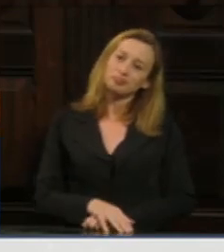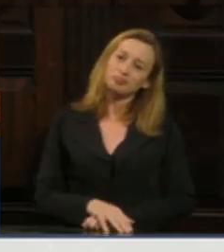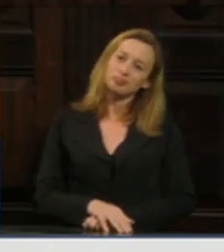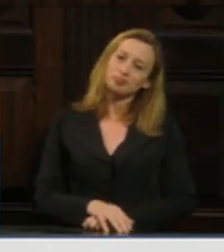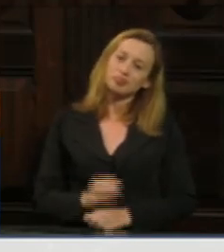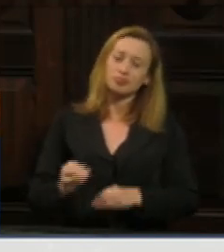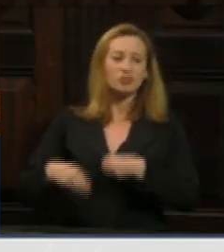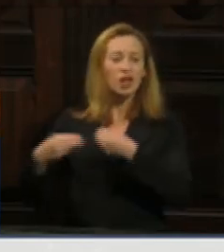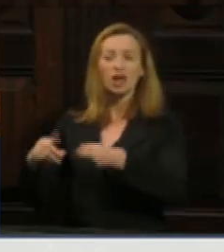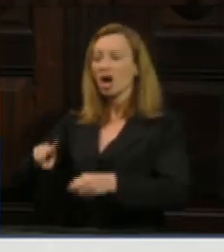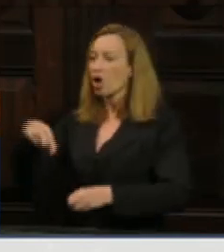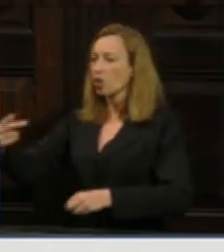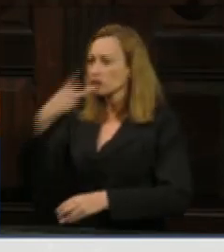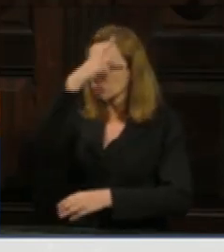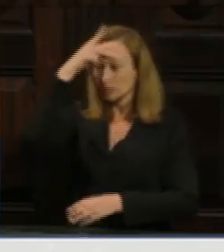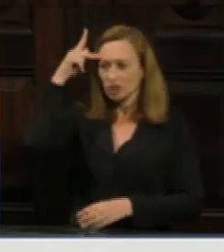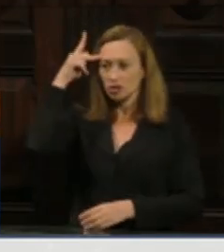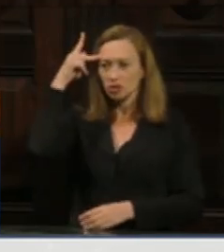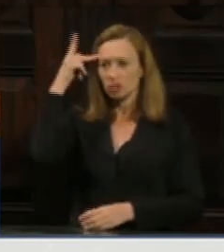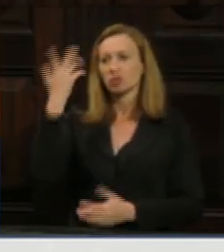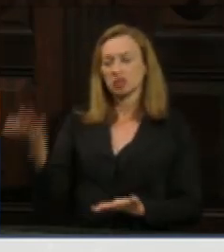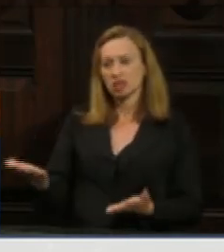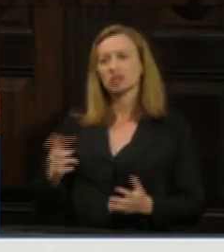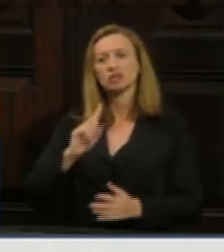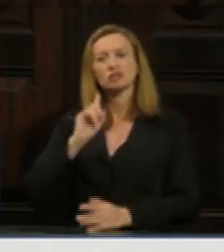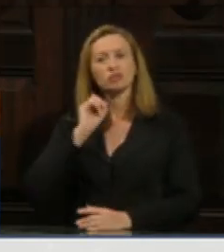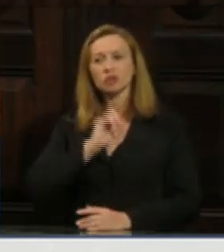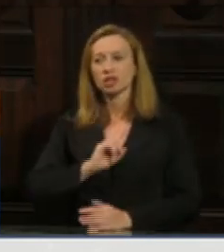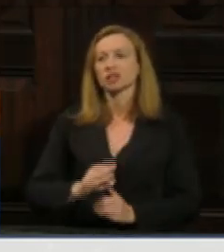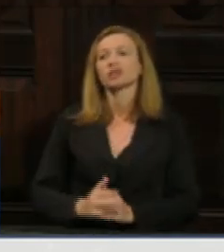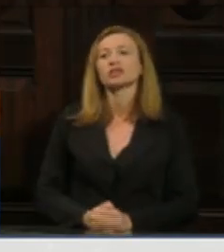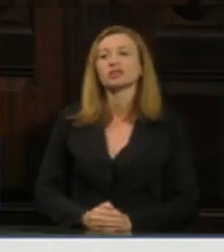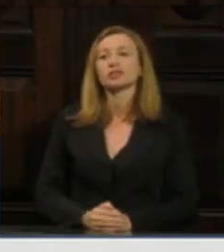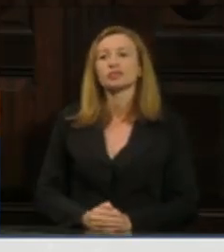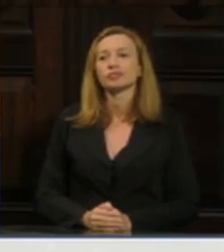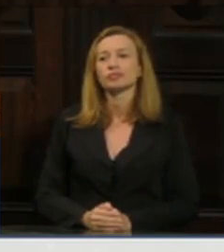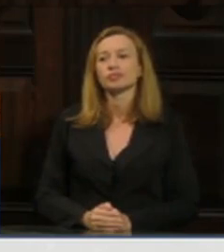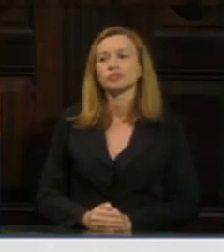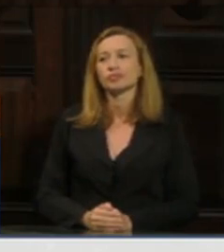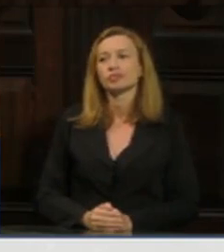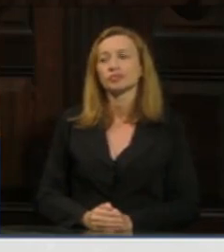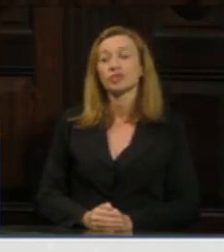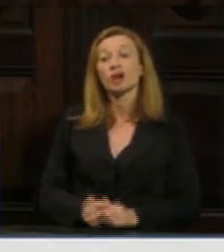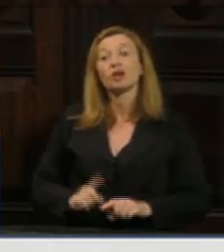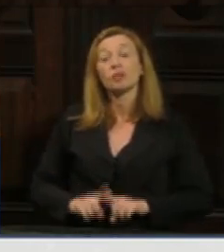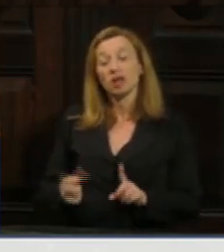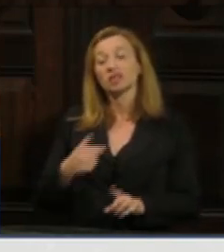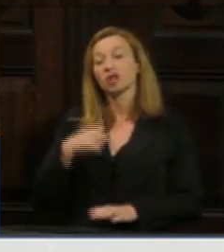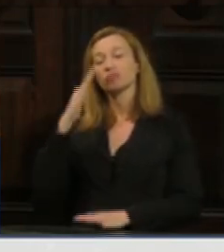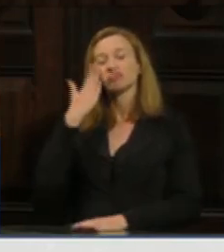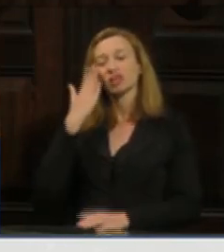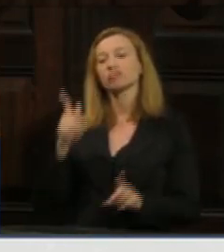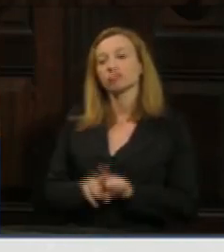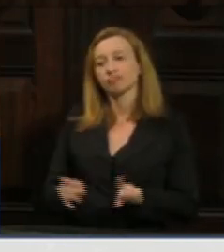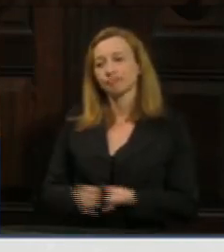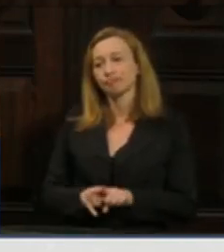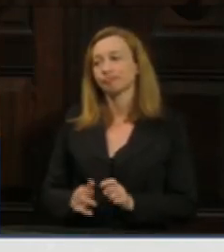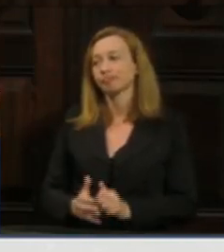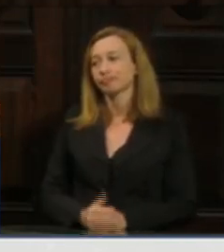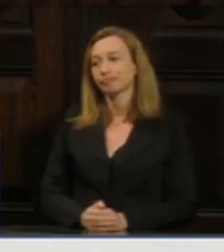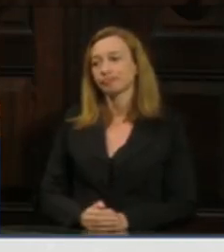justiça. Eu bem falei que não queria e não vou continuar, por opção minha,